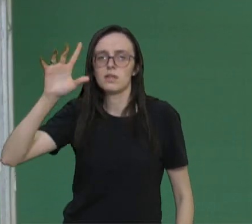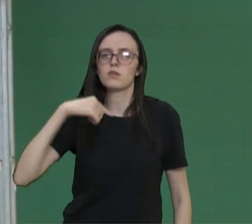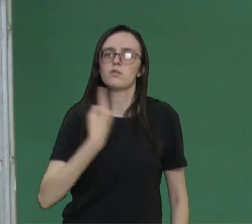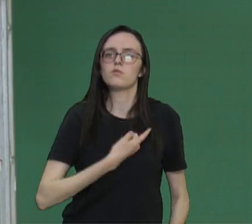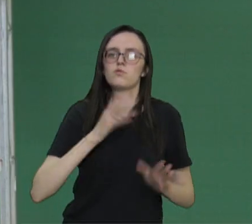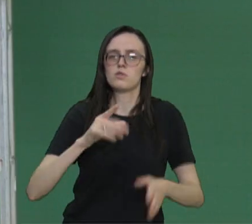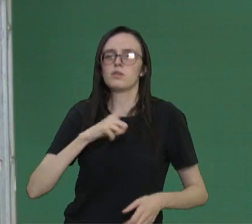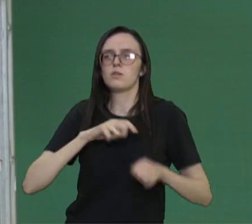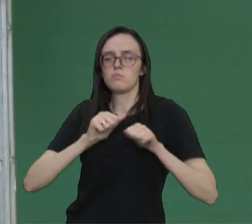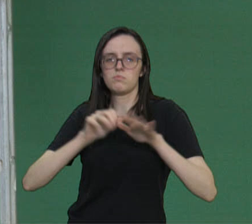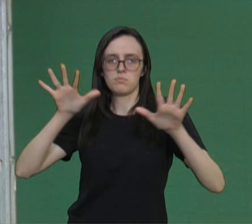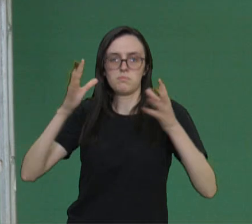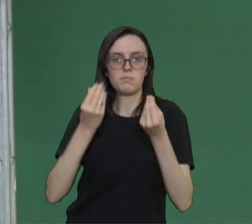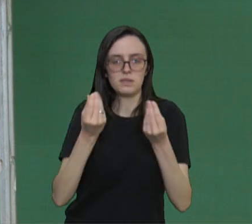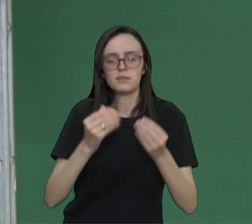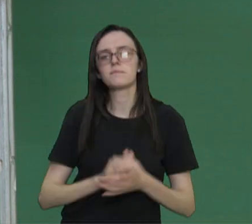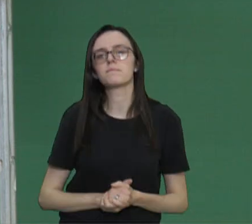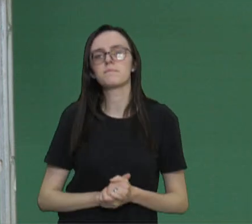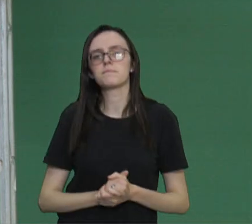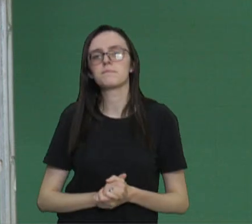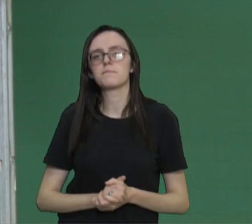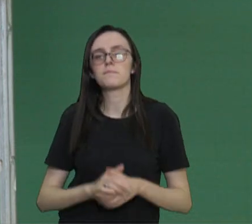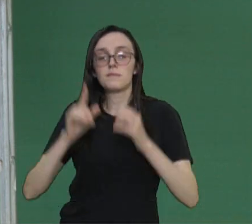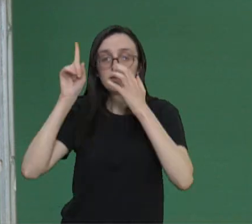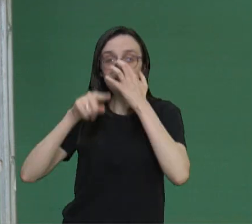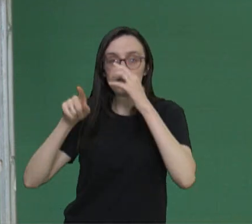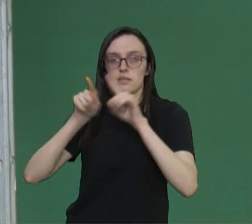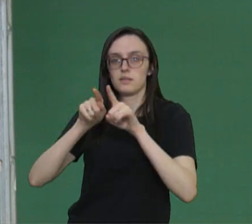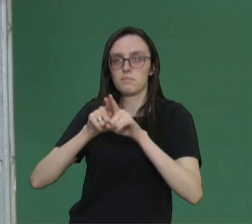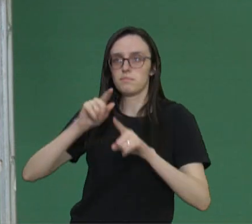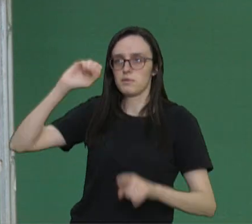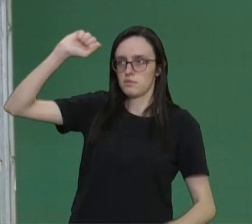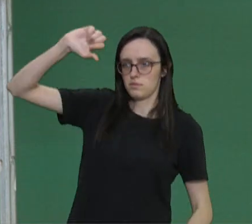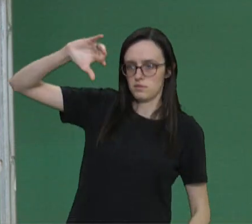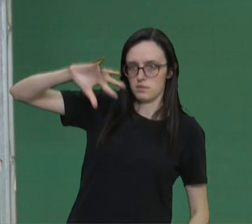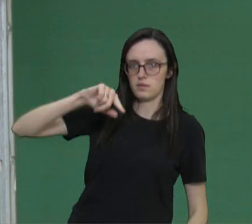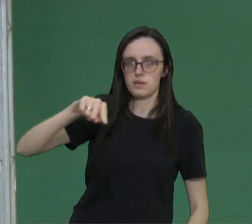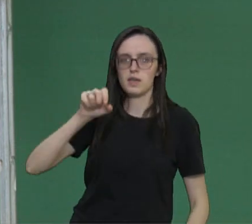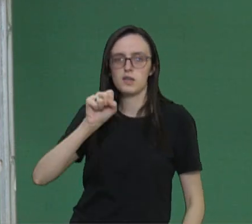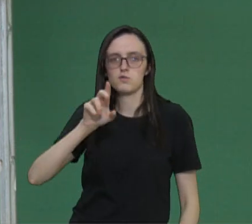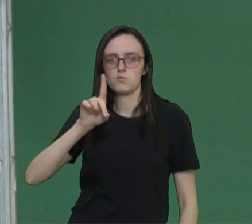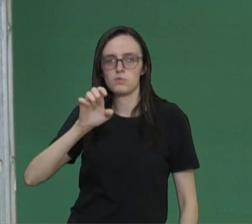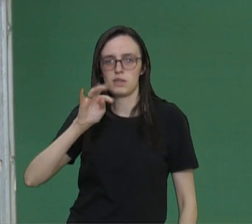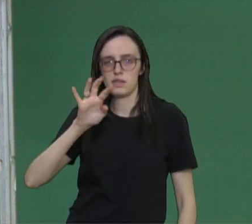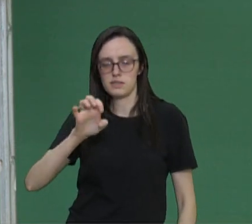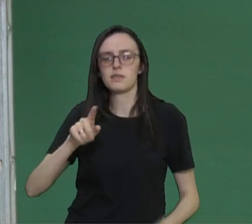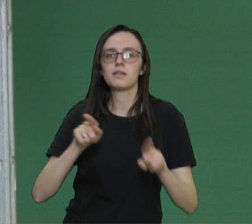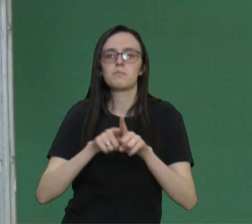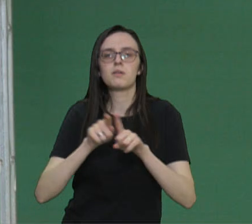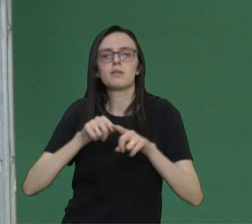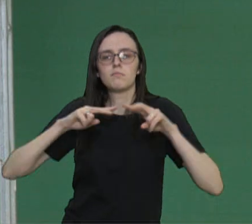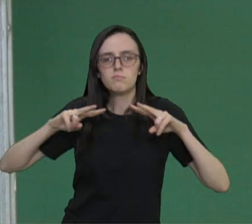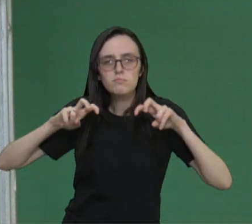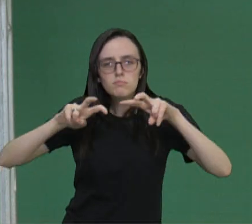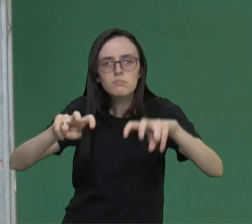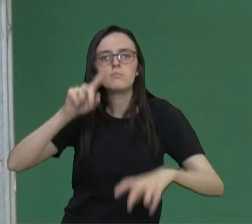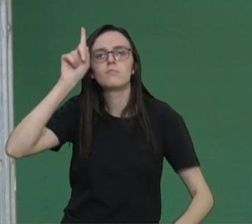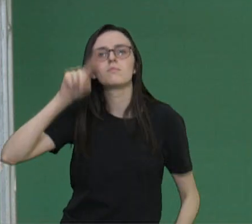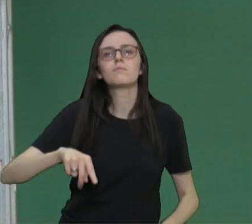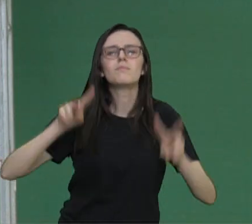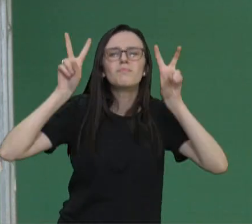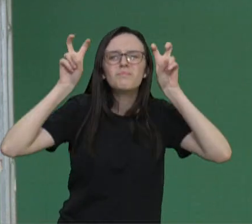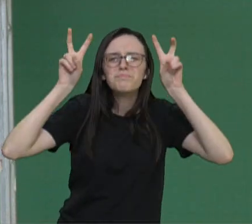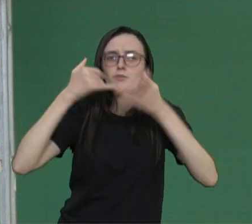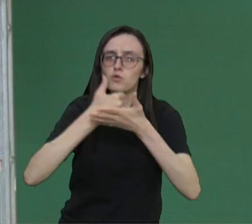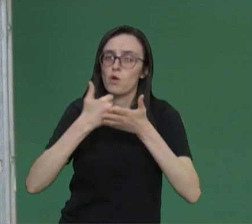tivemos maior exploração, que vai até o litoral do Sudeste. Nós tivemos também a exploração das drogas